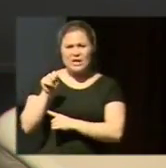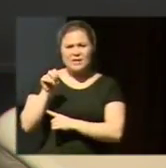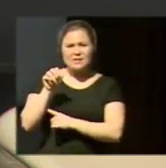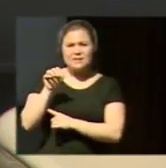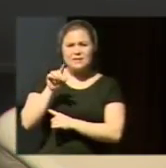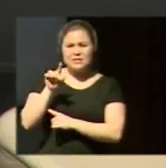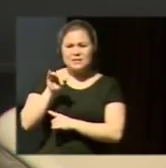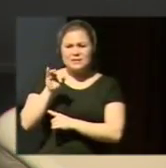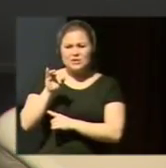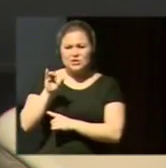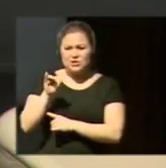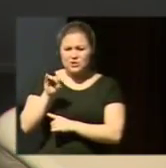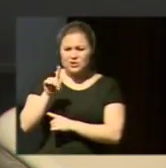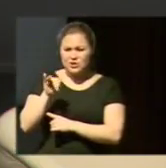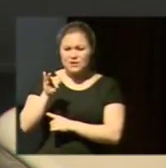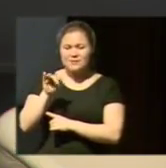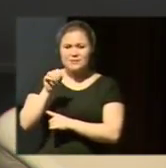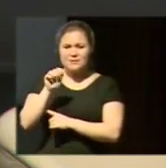temos